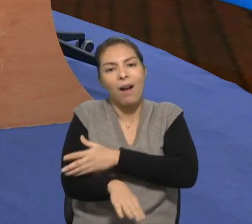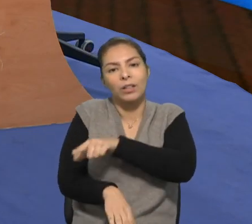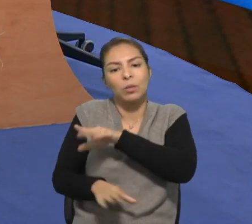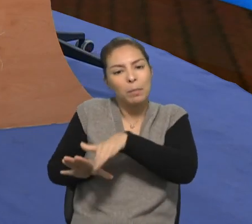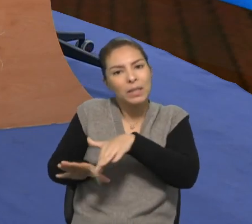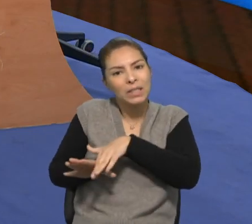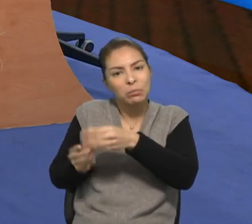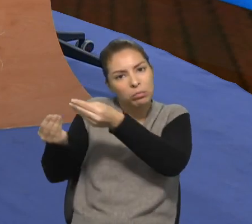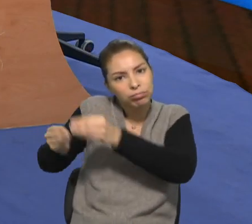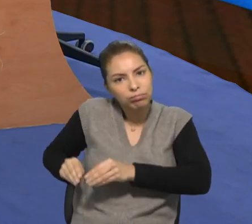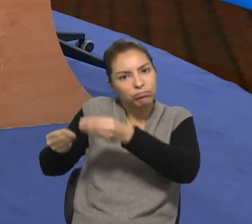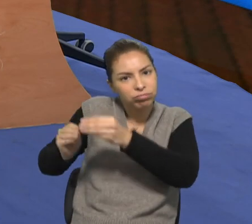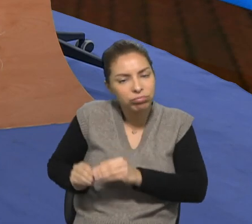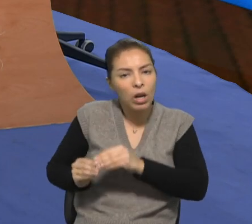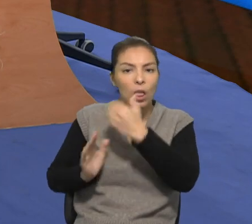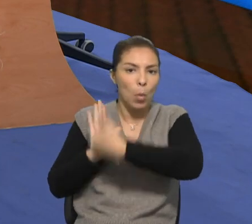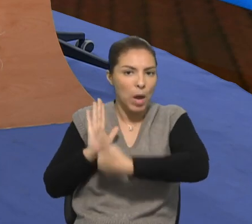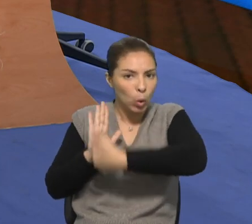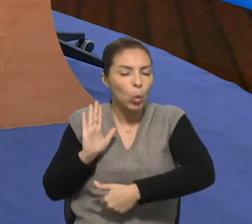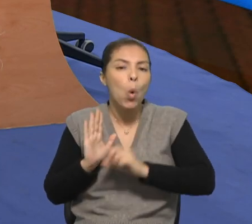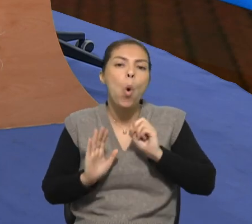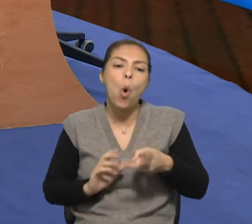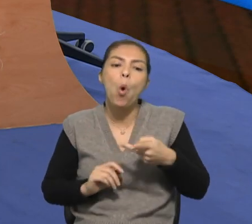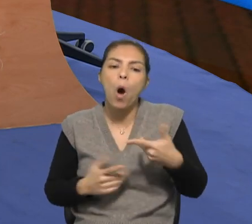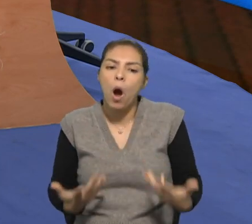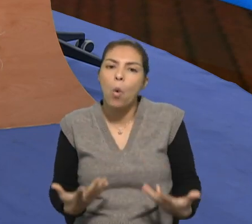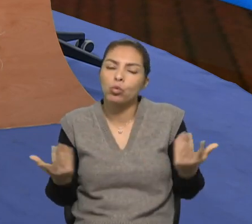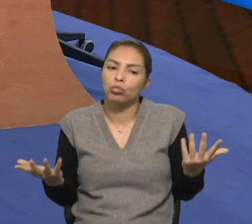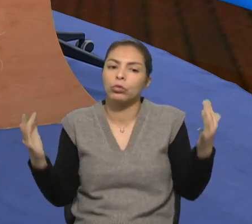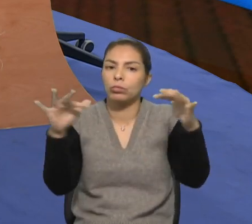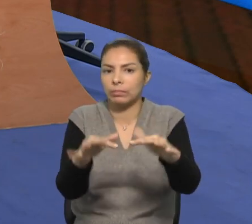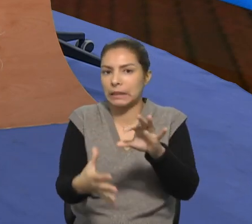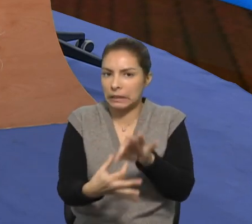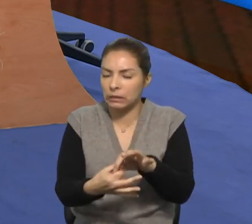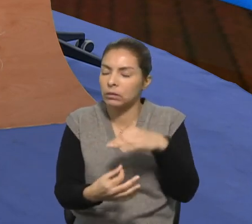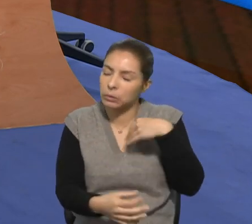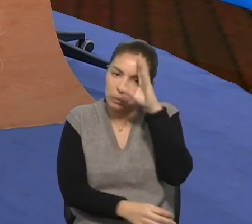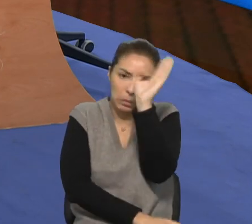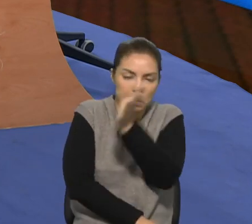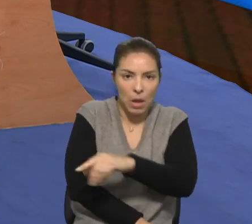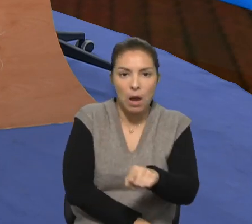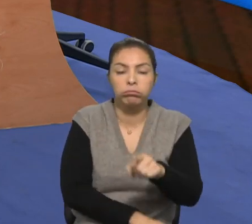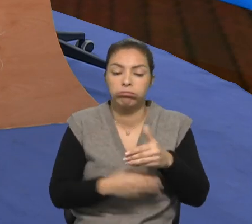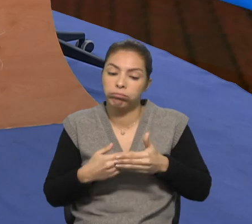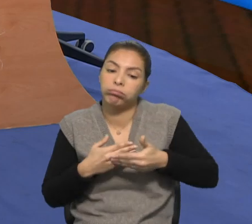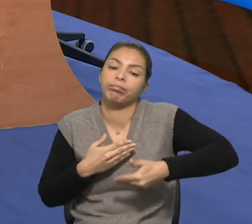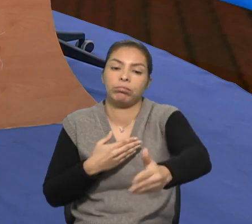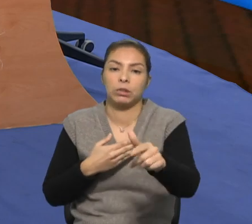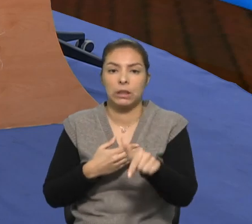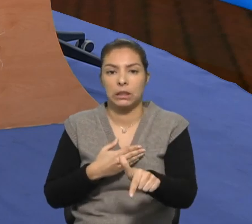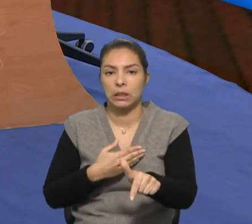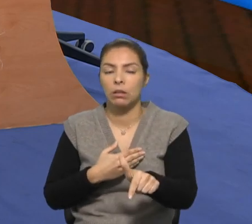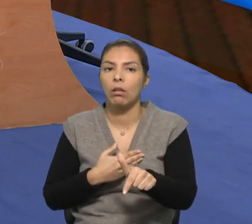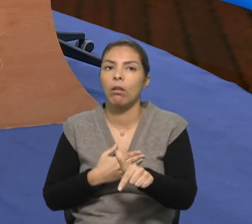pastorais, é juntando novamente estas pessoas que sai de alguma forma o pontapé de saída, digamos, para este caminho, agora a